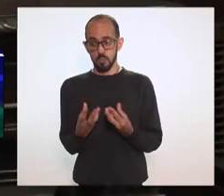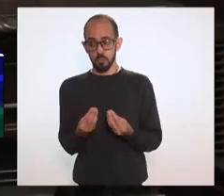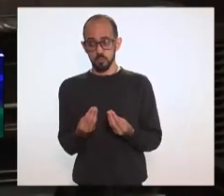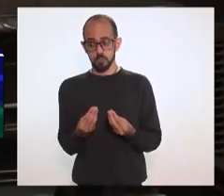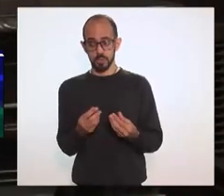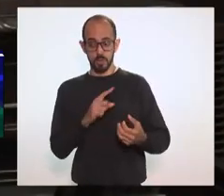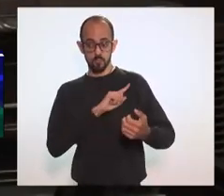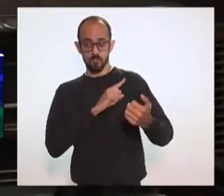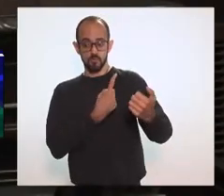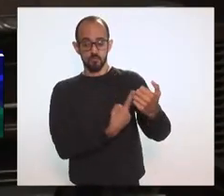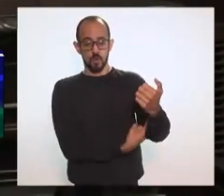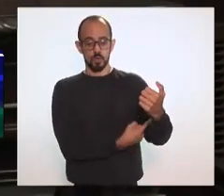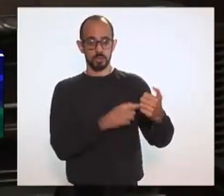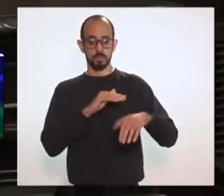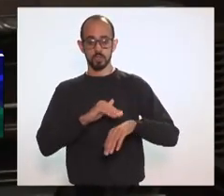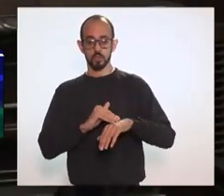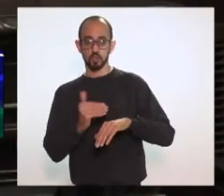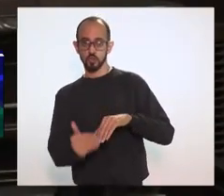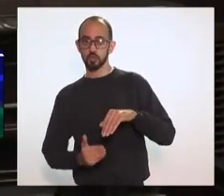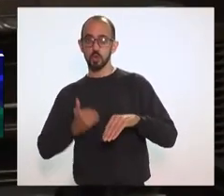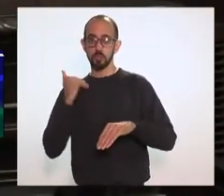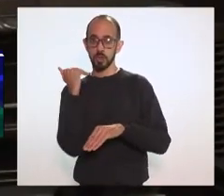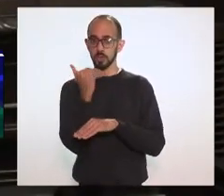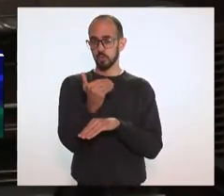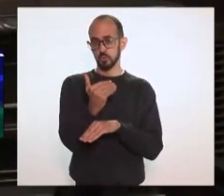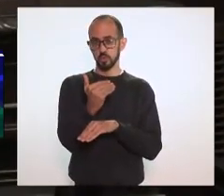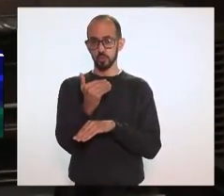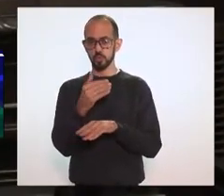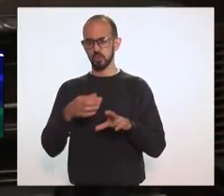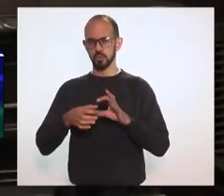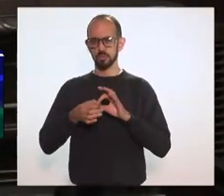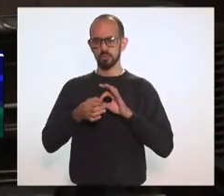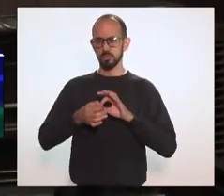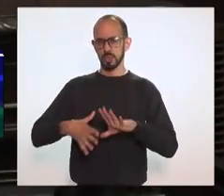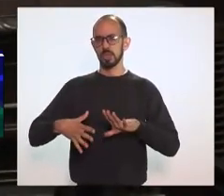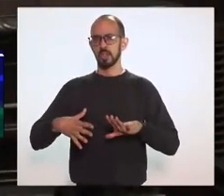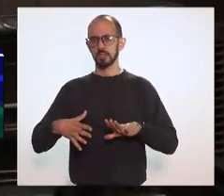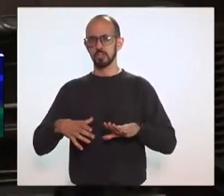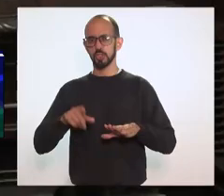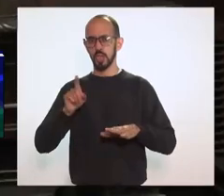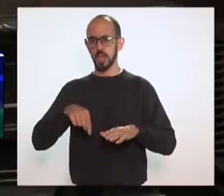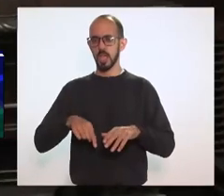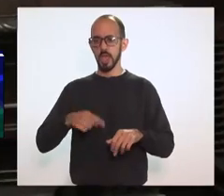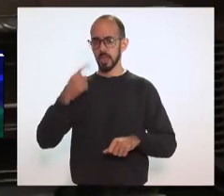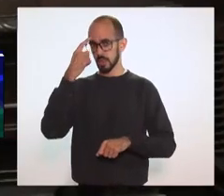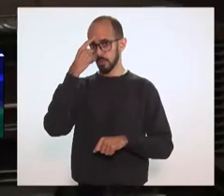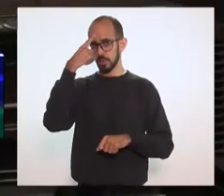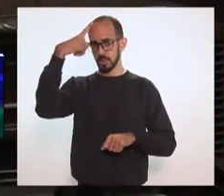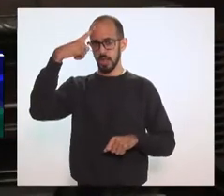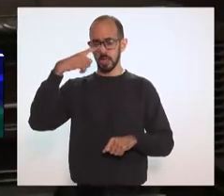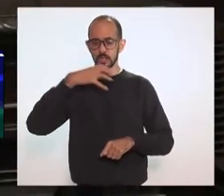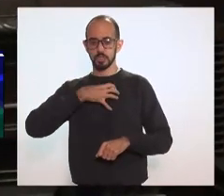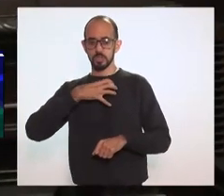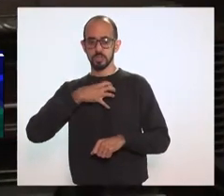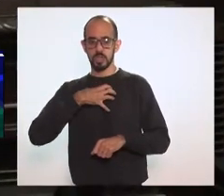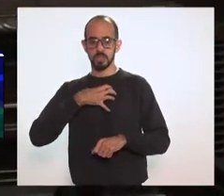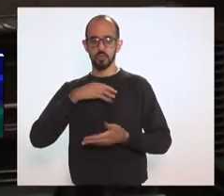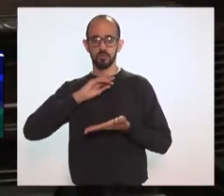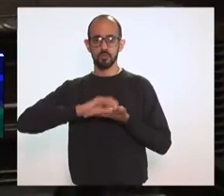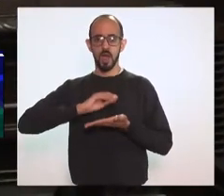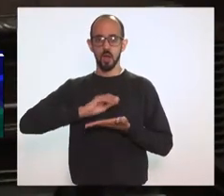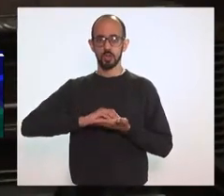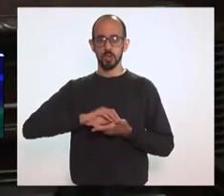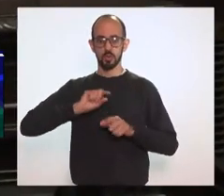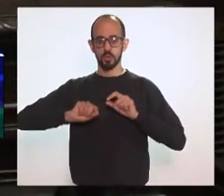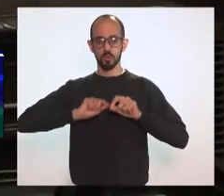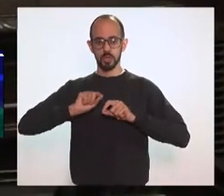força, mas sobretudo com muita democracia, combater ideias. A Assembleia Legislativa sente falta, há muito tempo, desse